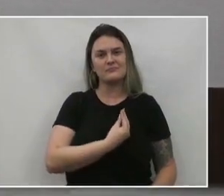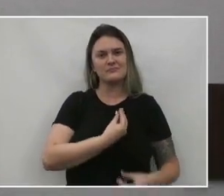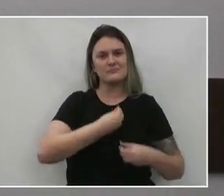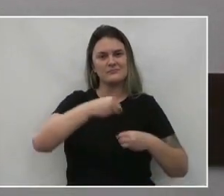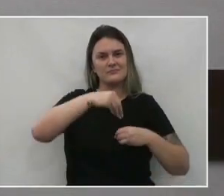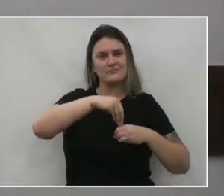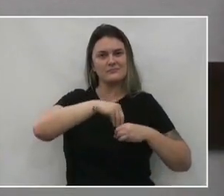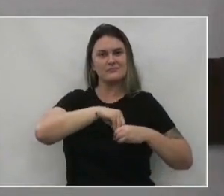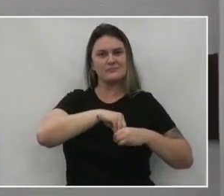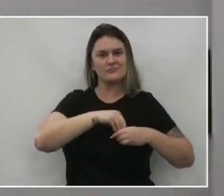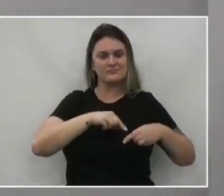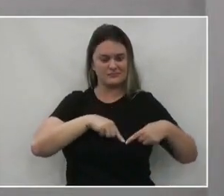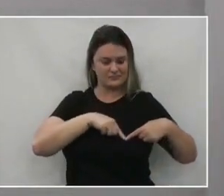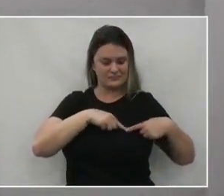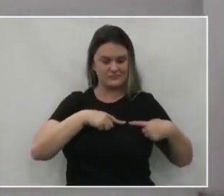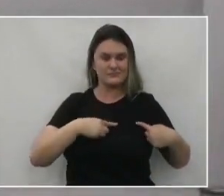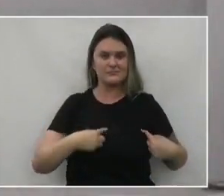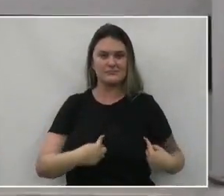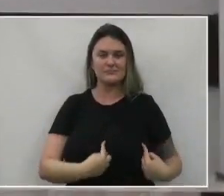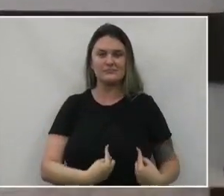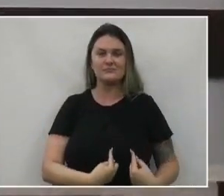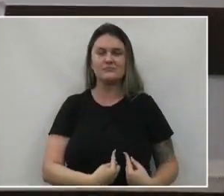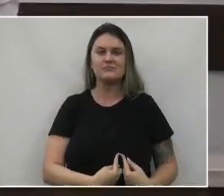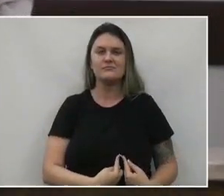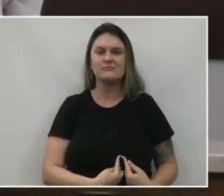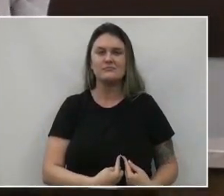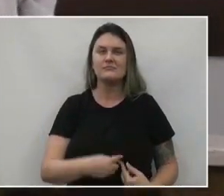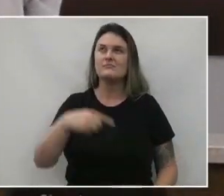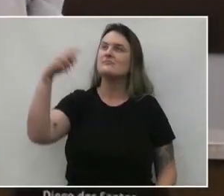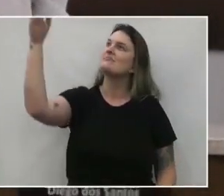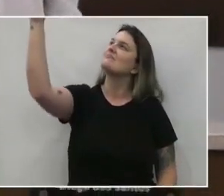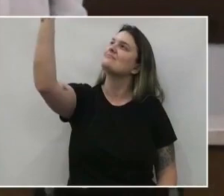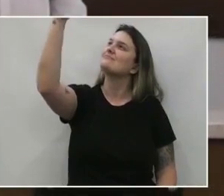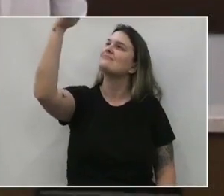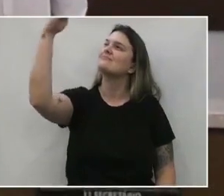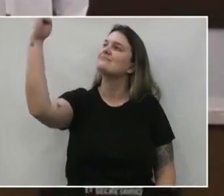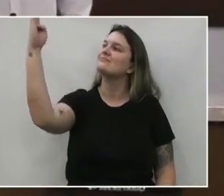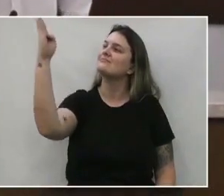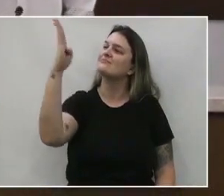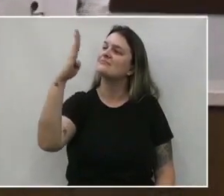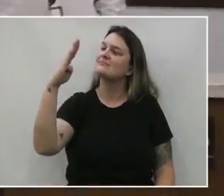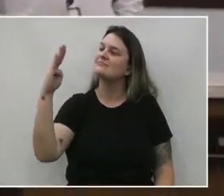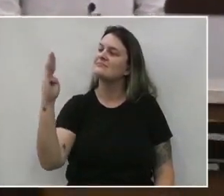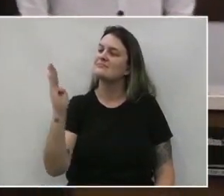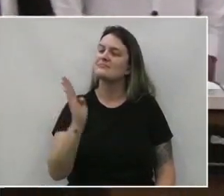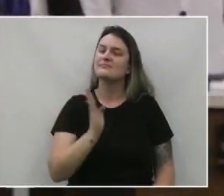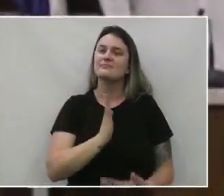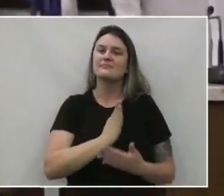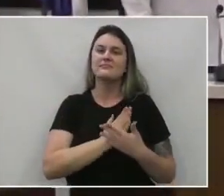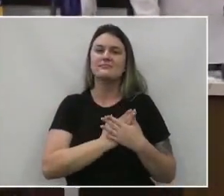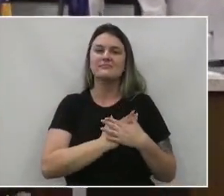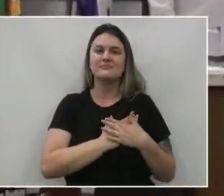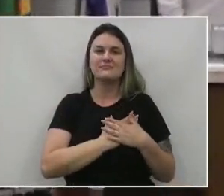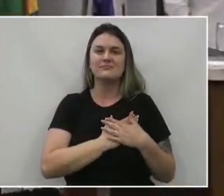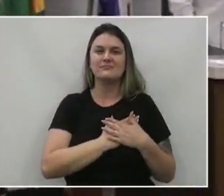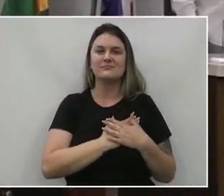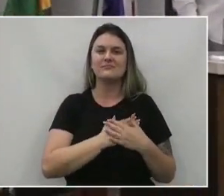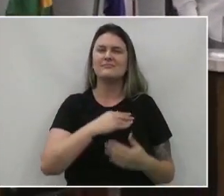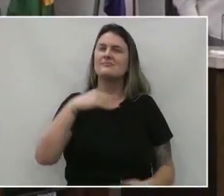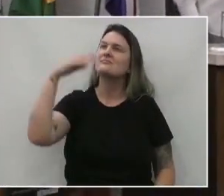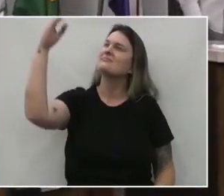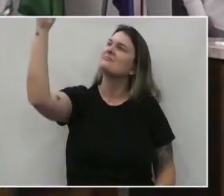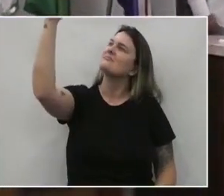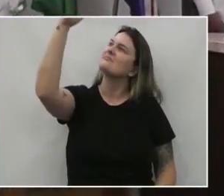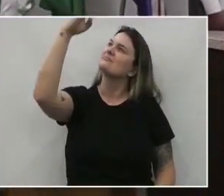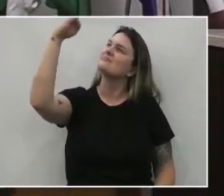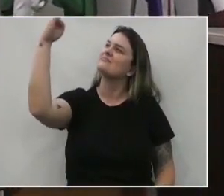mais vida, nossa vida no teu seio, mais amores. Ó pátria amada, toda graça, salve e